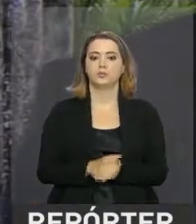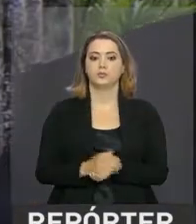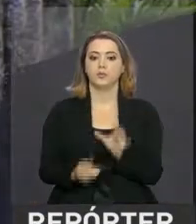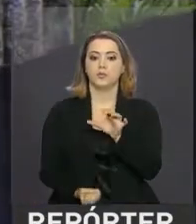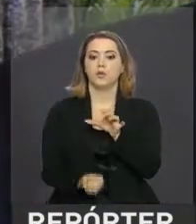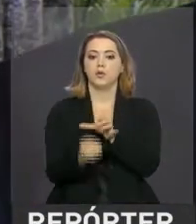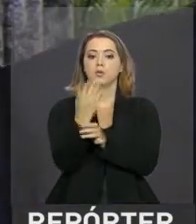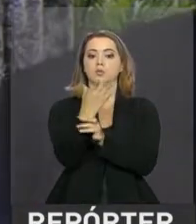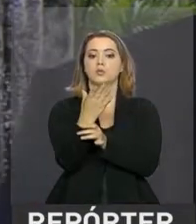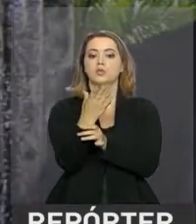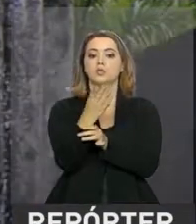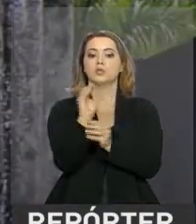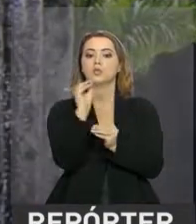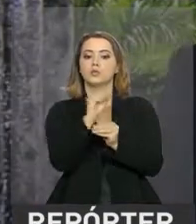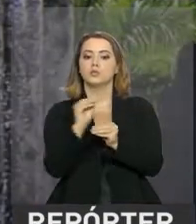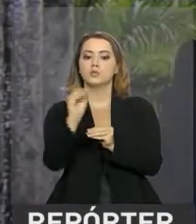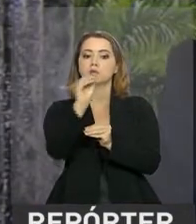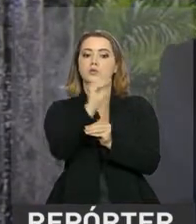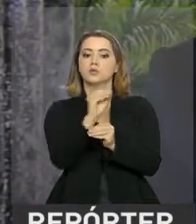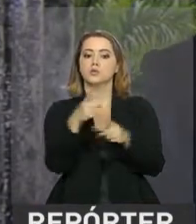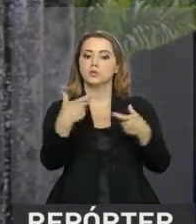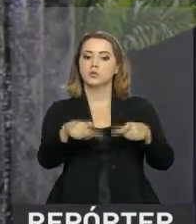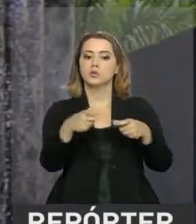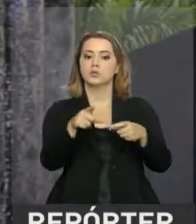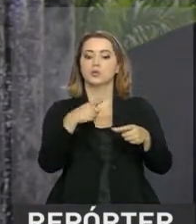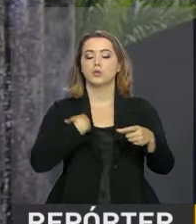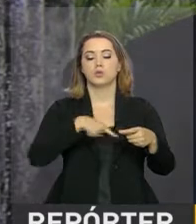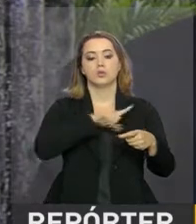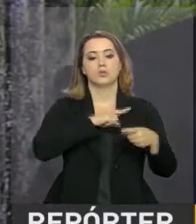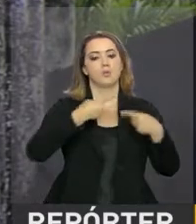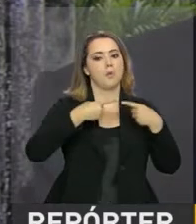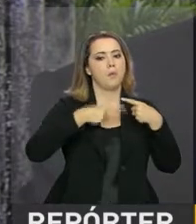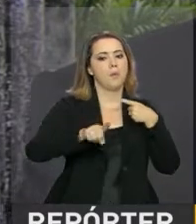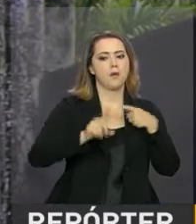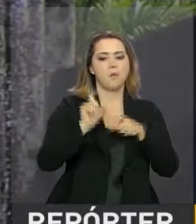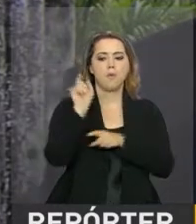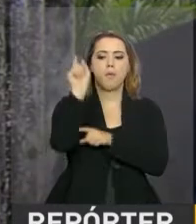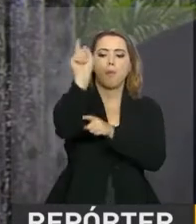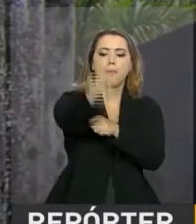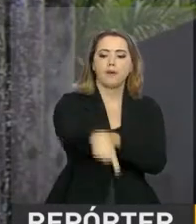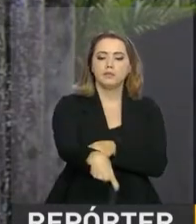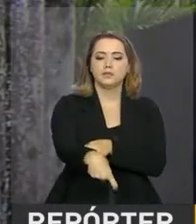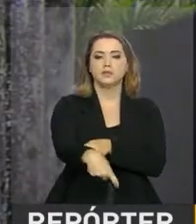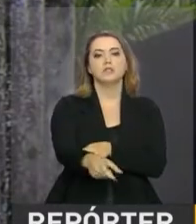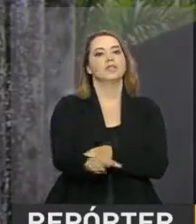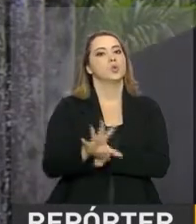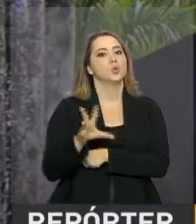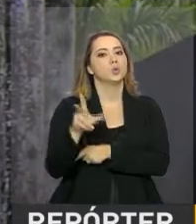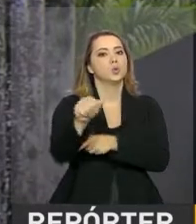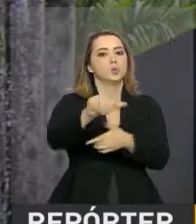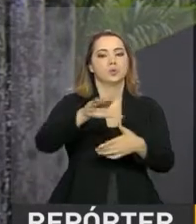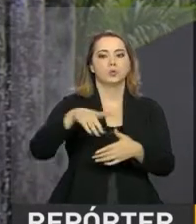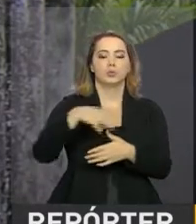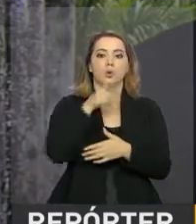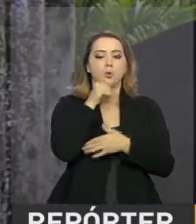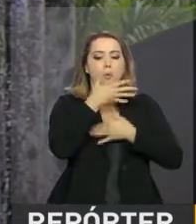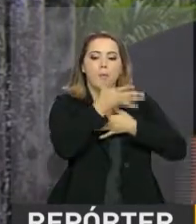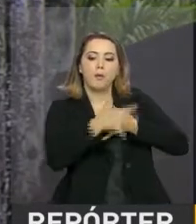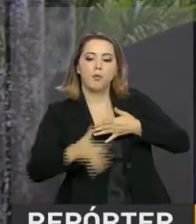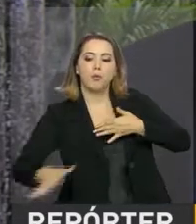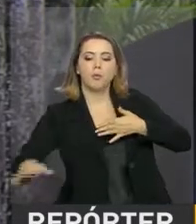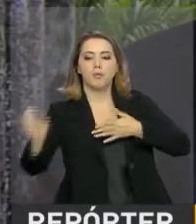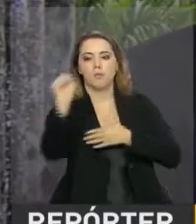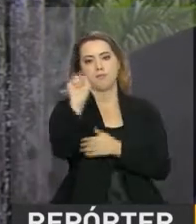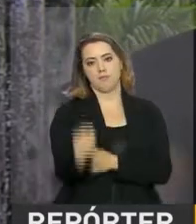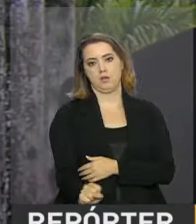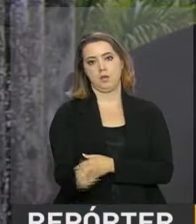criação desse santuário, nós vamos proibir a pesca em todo o Atlântico Sul. E é importante dizer que todos os